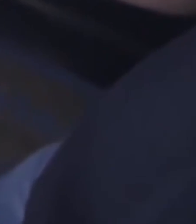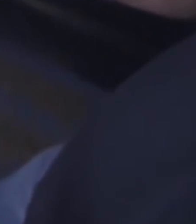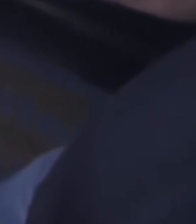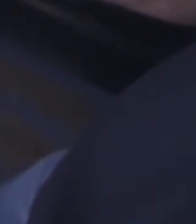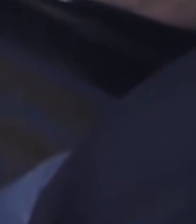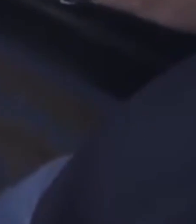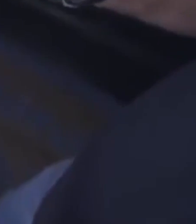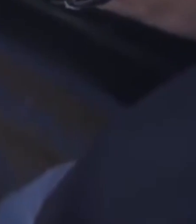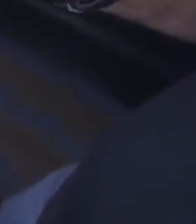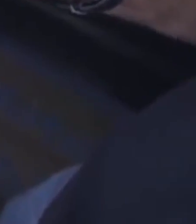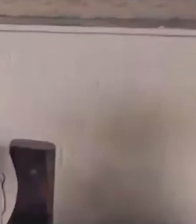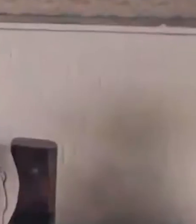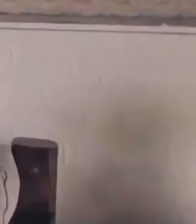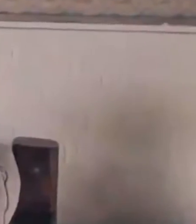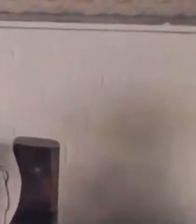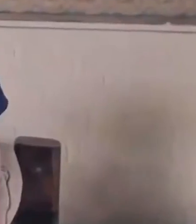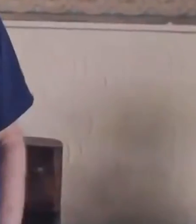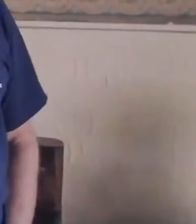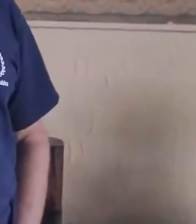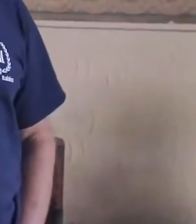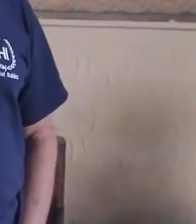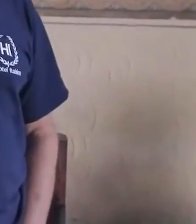ele morava na fazenda do Pontal,